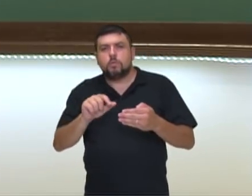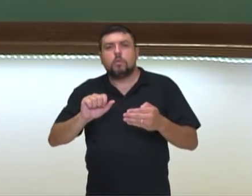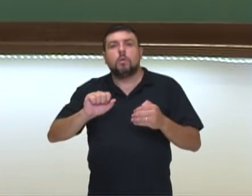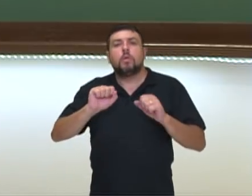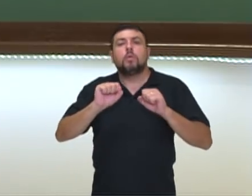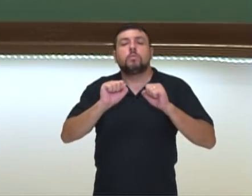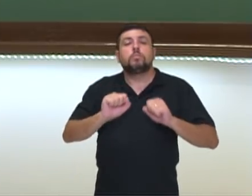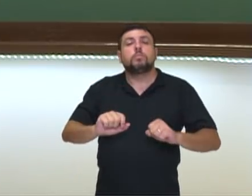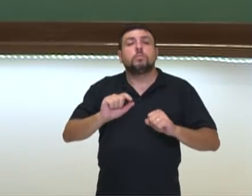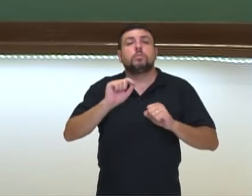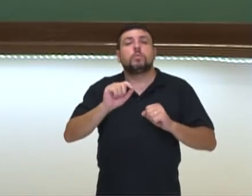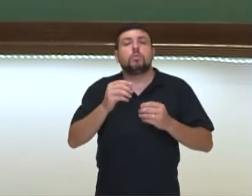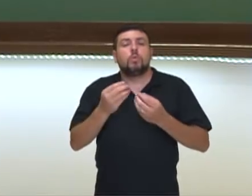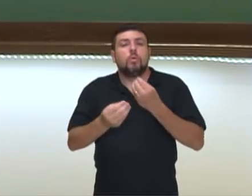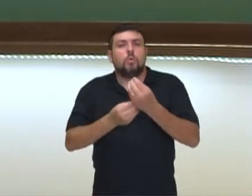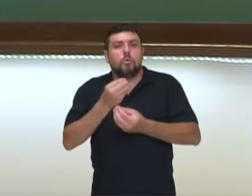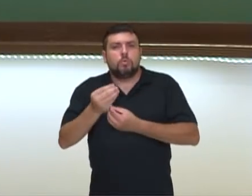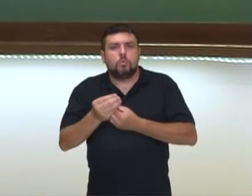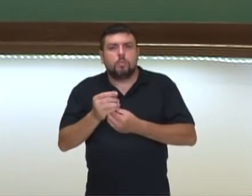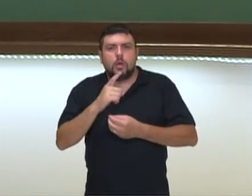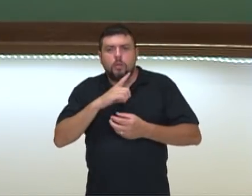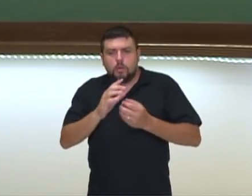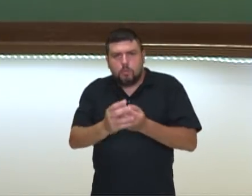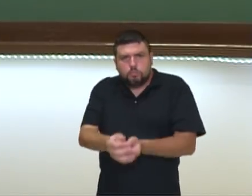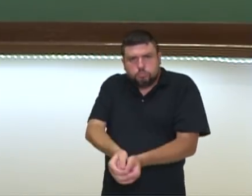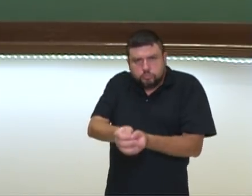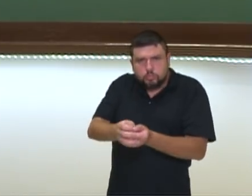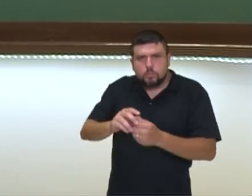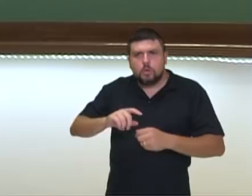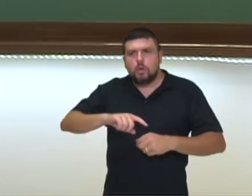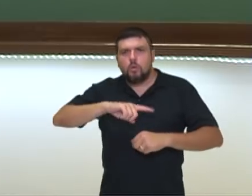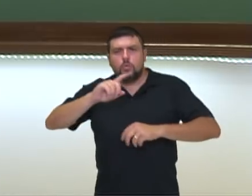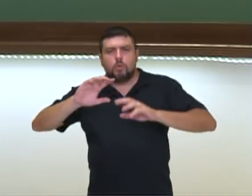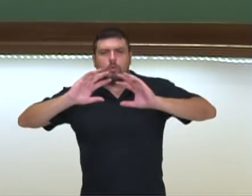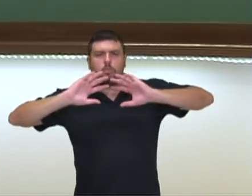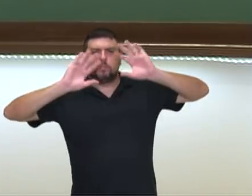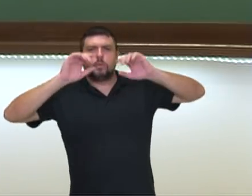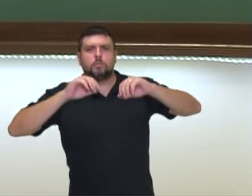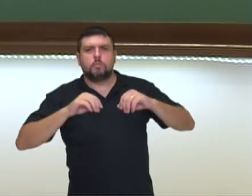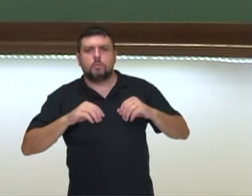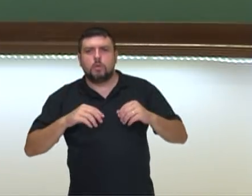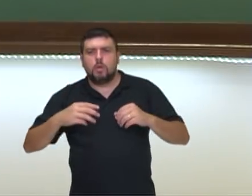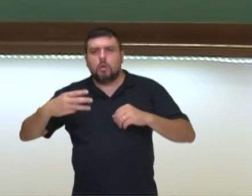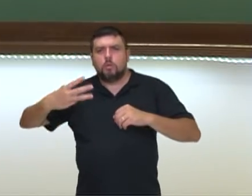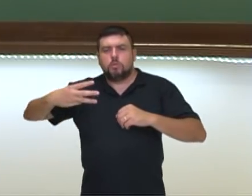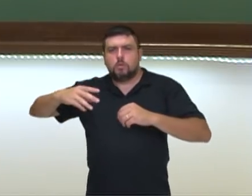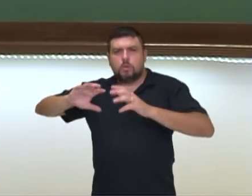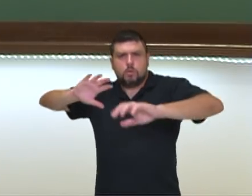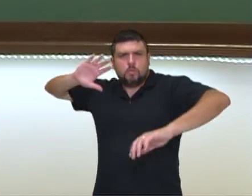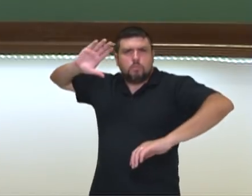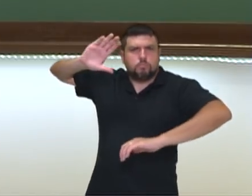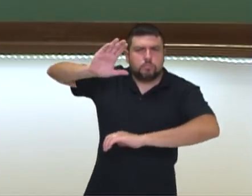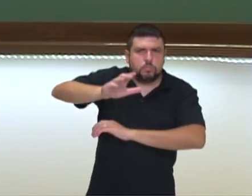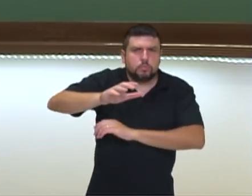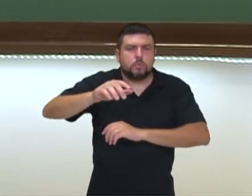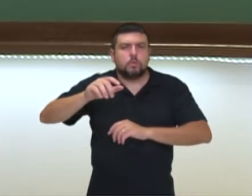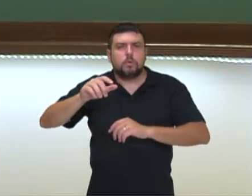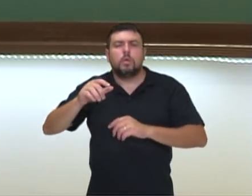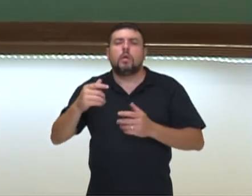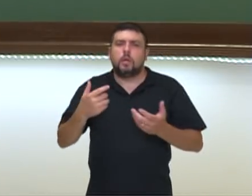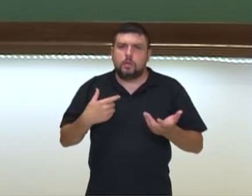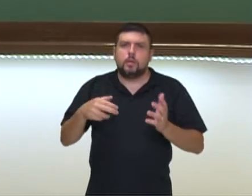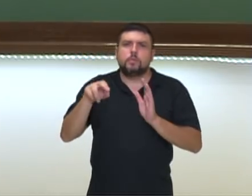O jogador ele poderia ter a recepção, o outro dá um segundo toque e o terceiro jogador lá faz o ataque, que é uma